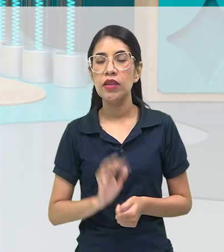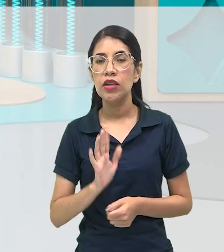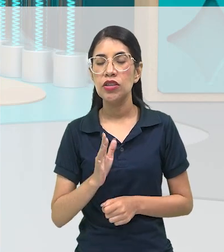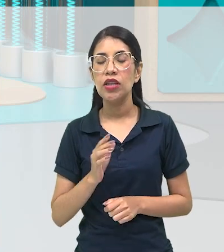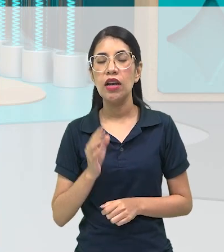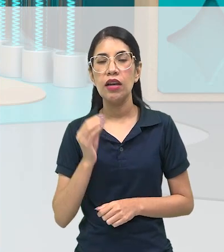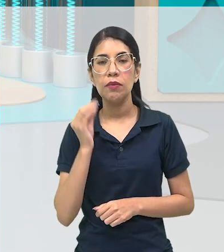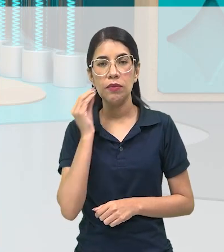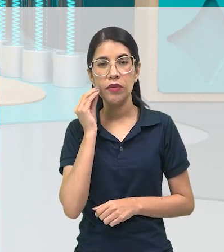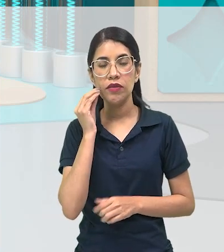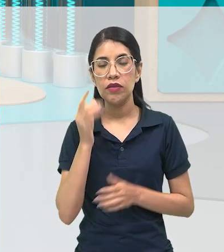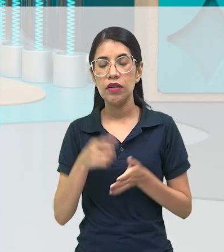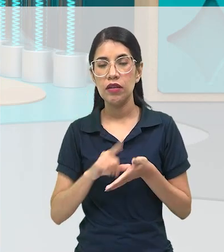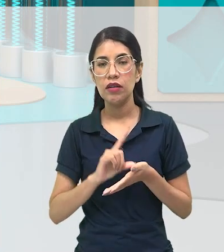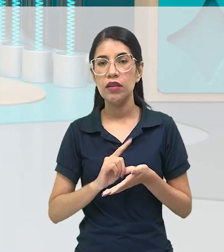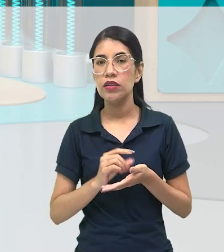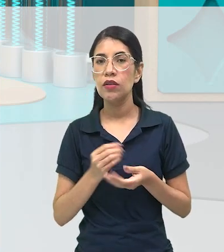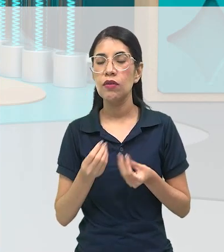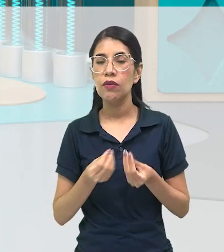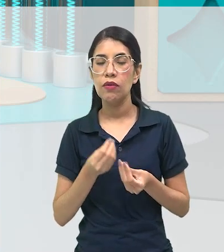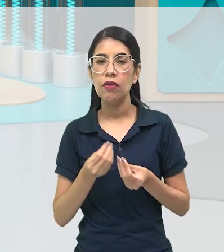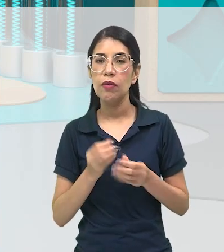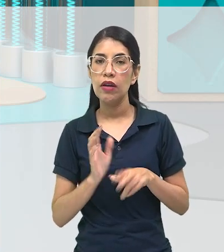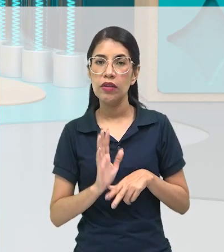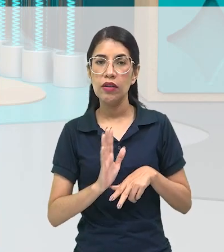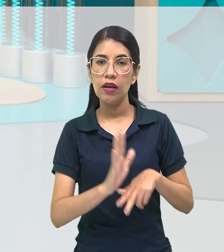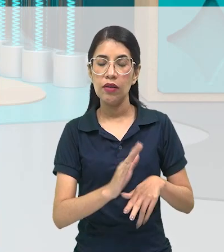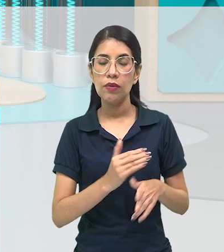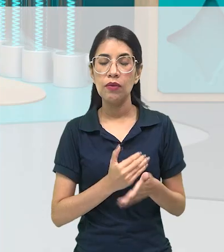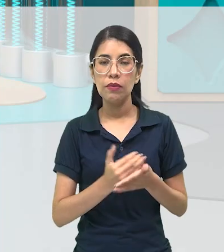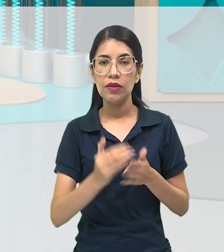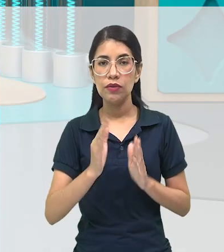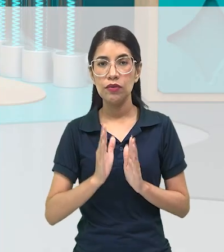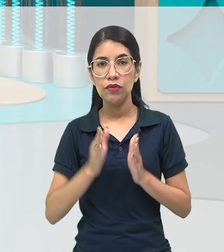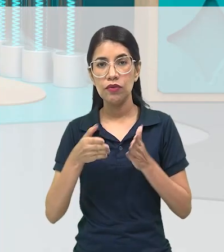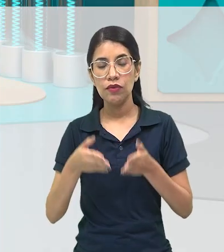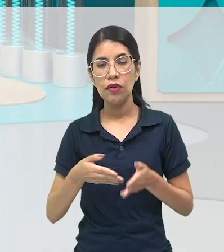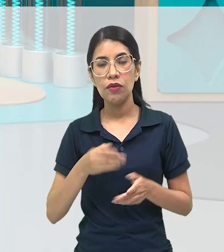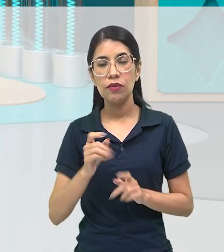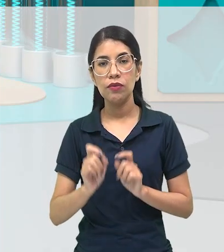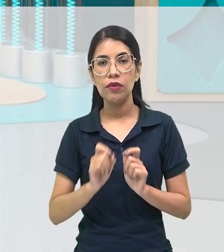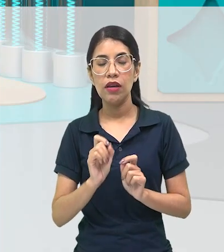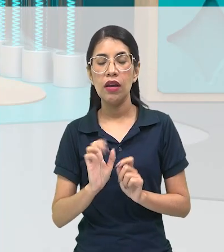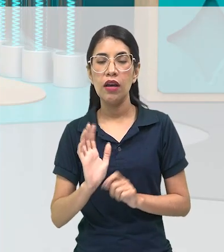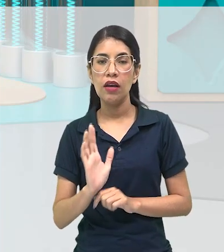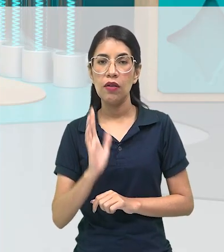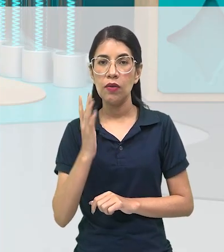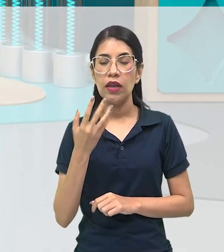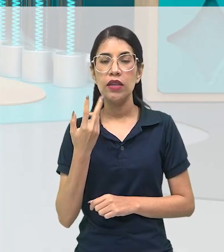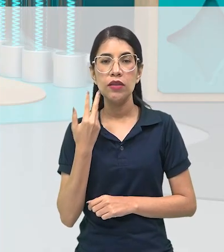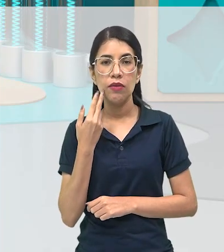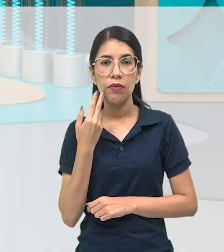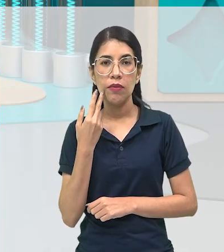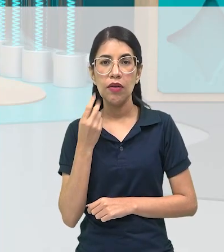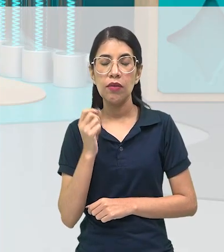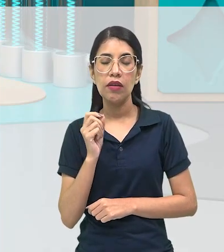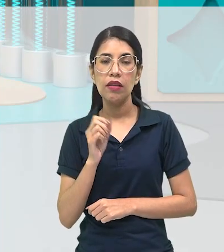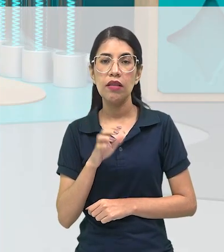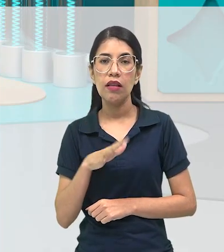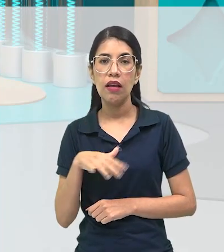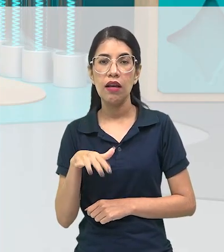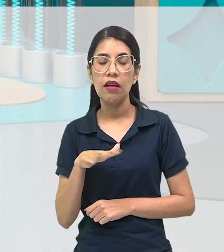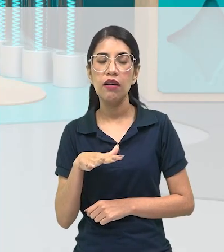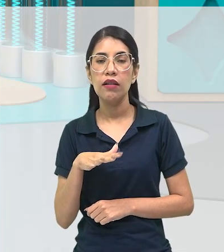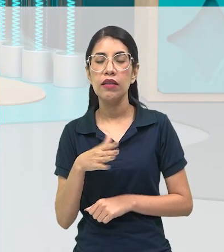são as providências para alguns casos, voltado principalmente para situações que acontecem muito comumente